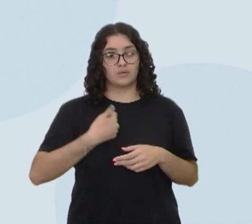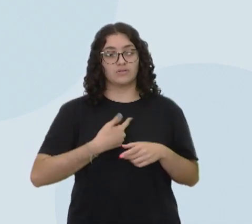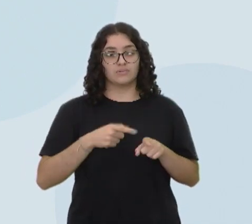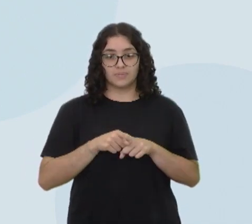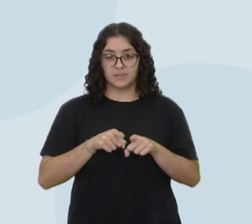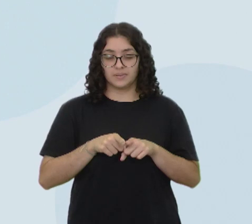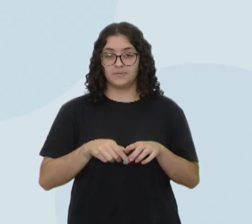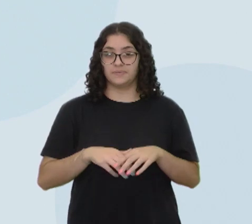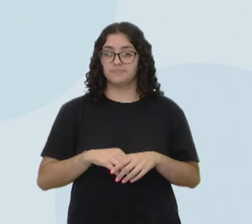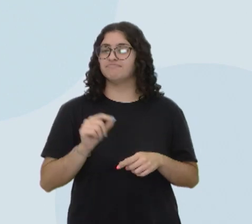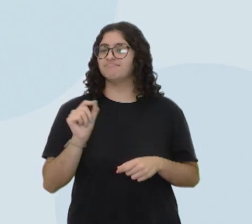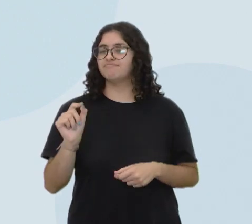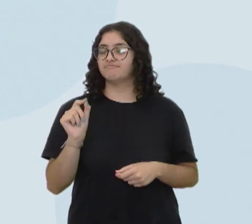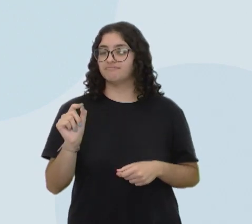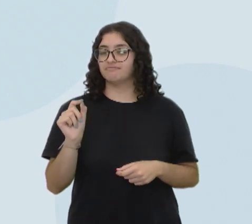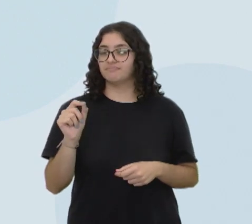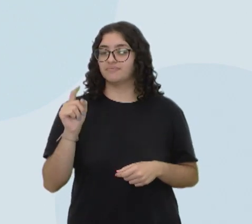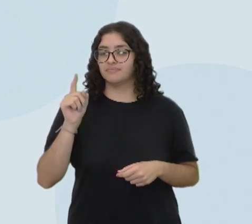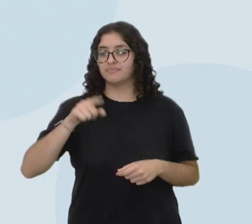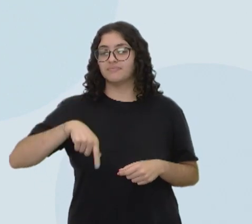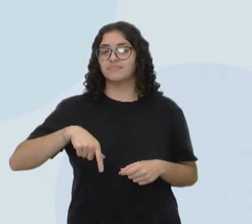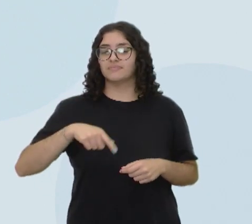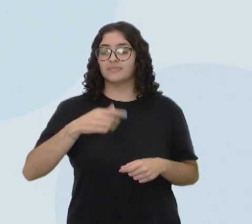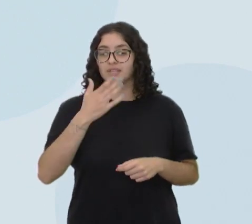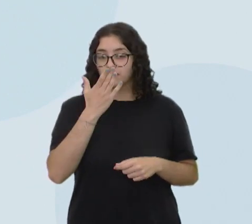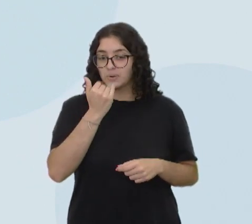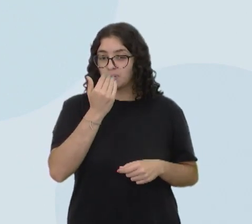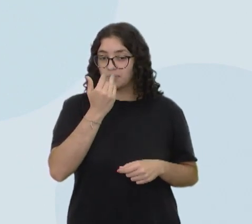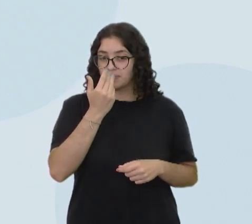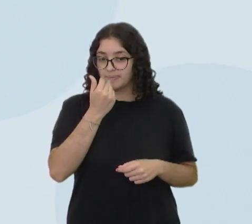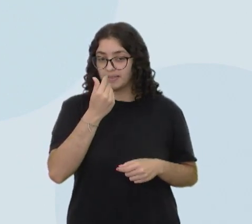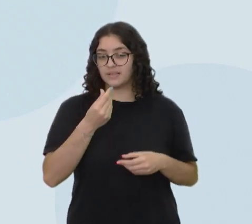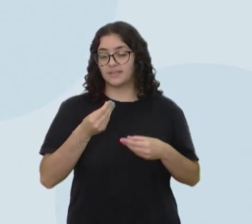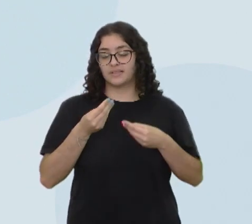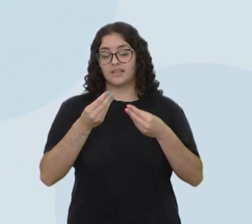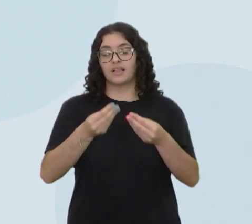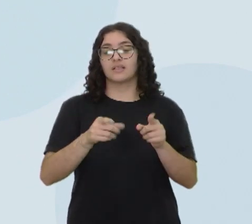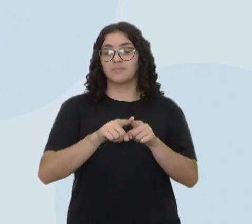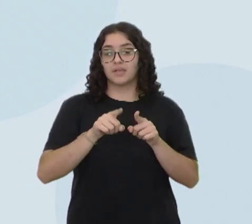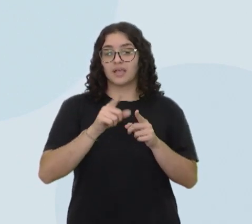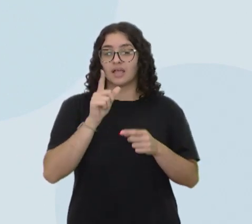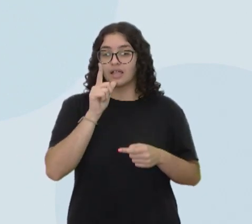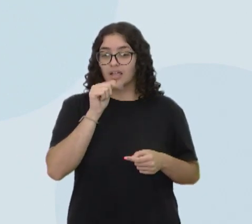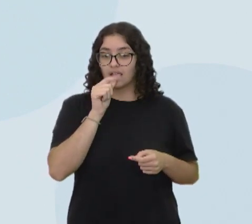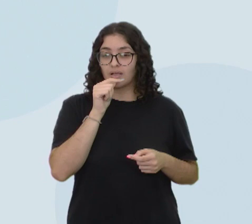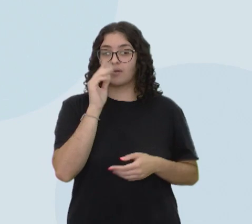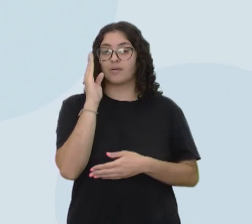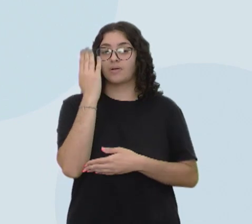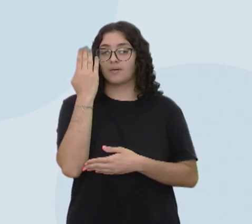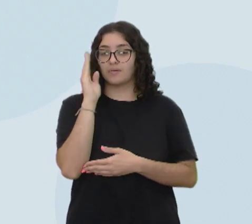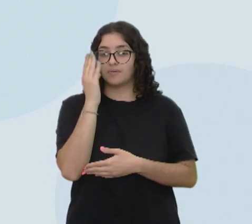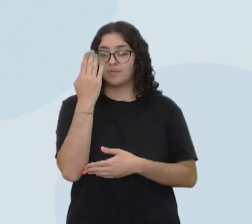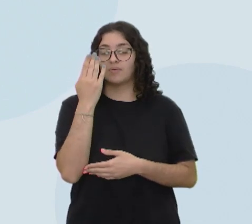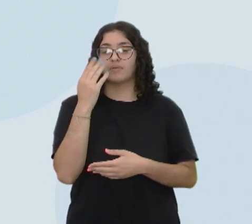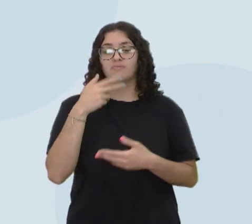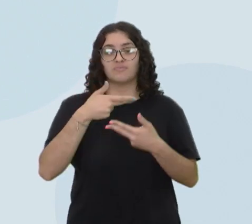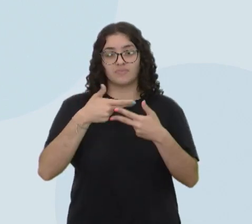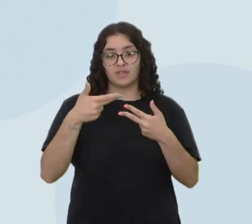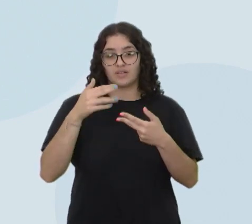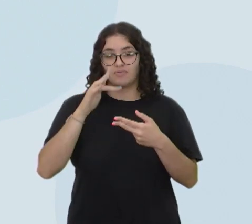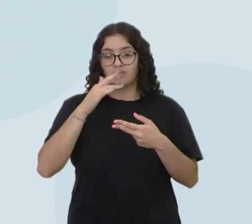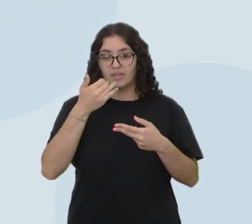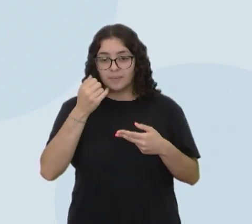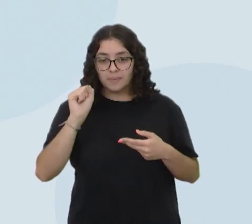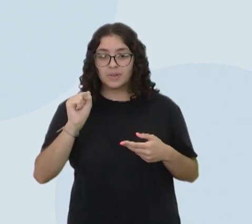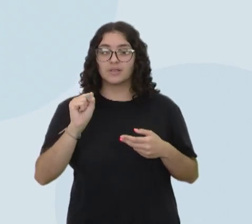que é fornecer alimento, comida, água, madeira, fibra, bioquímico,